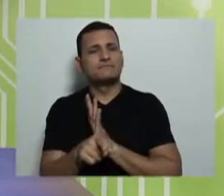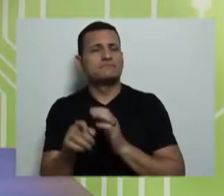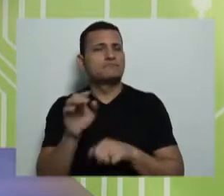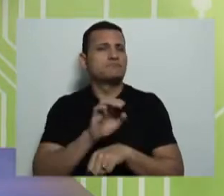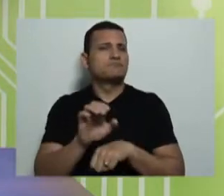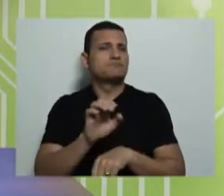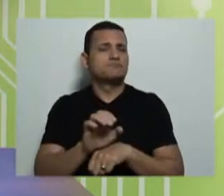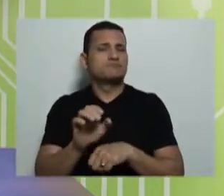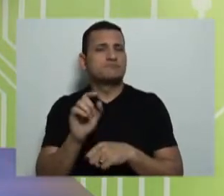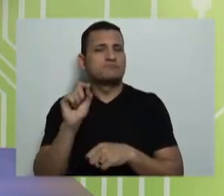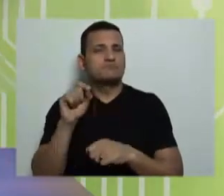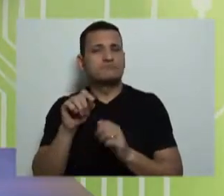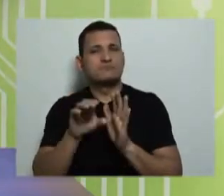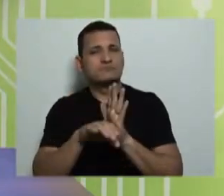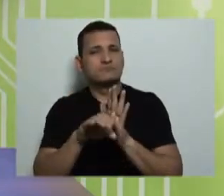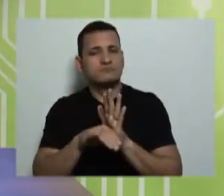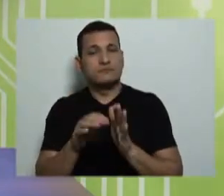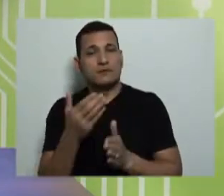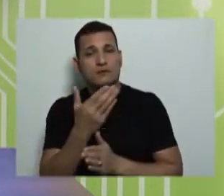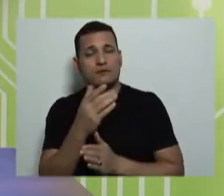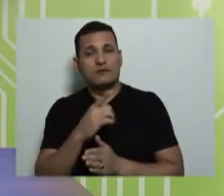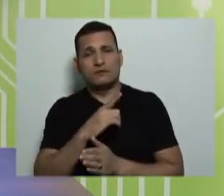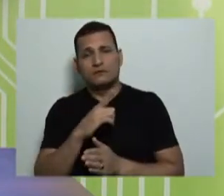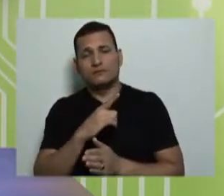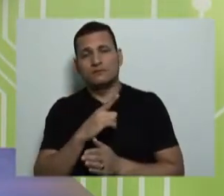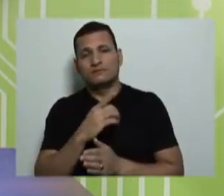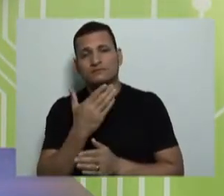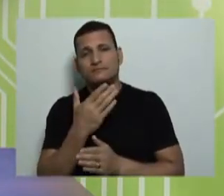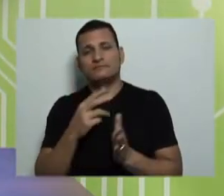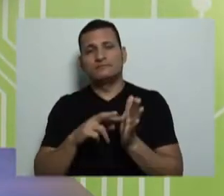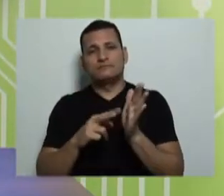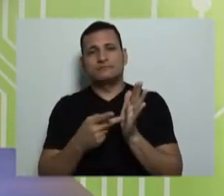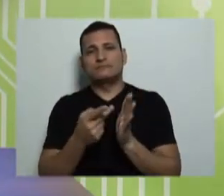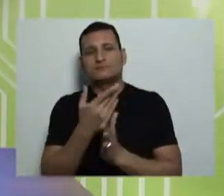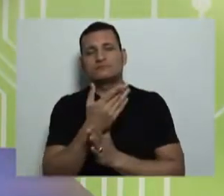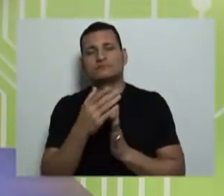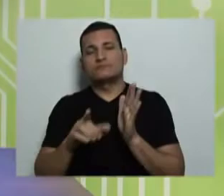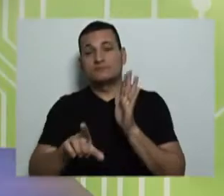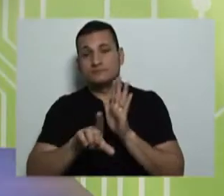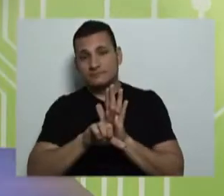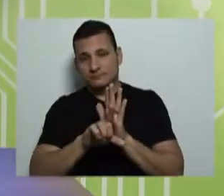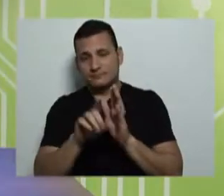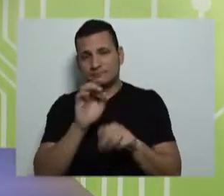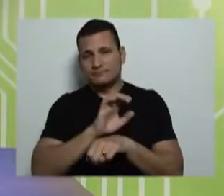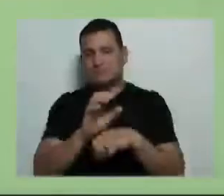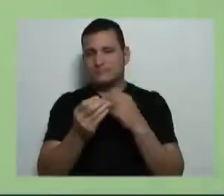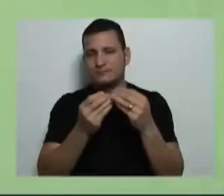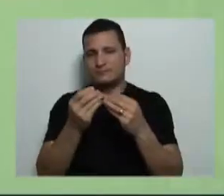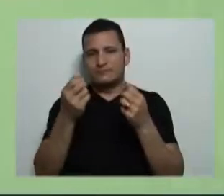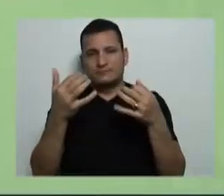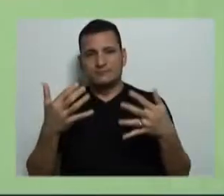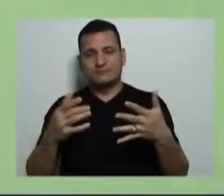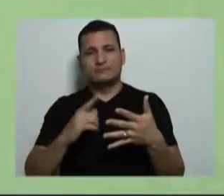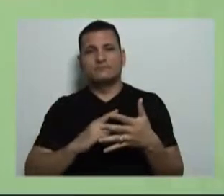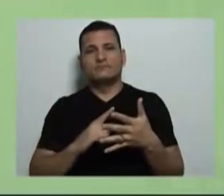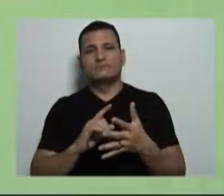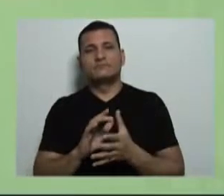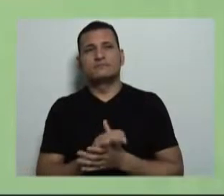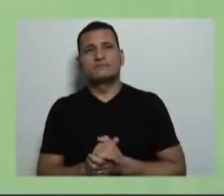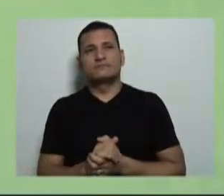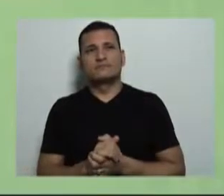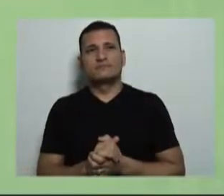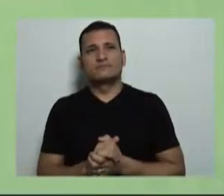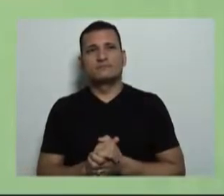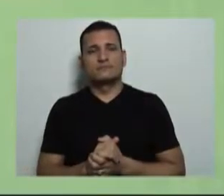estágio? Eu trouxe aqui uma definição segundo a nossa lei de estágio. Vamos a ela, está aí na tela para vocês. O que é o estágio? O estágio é